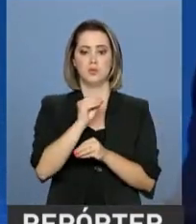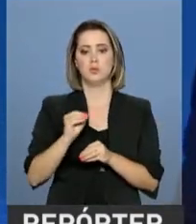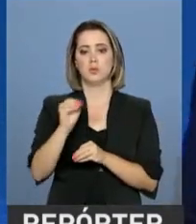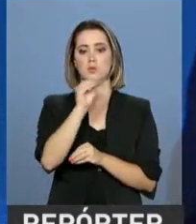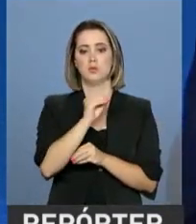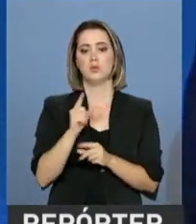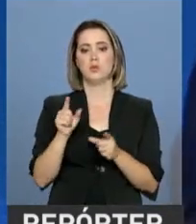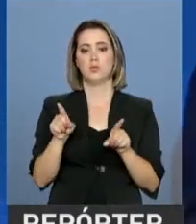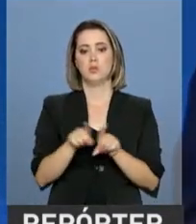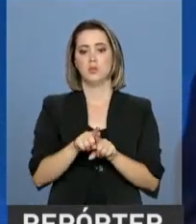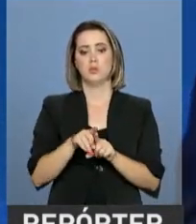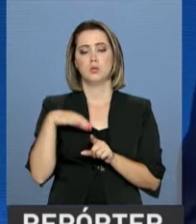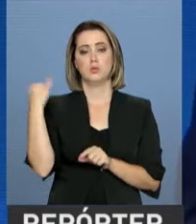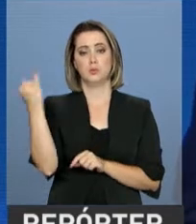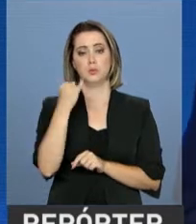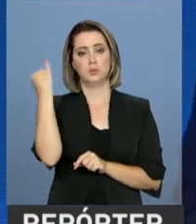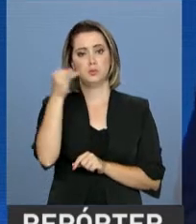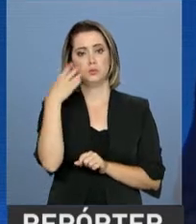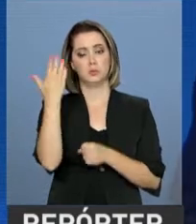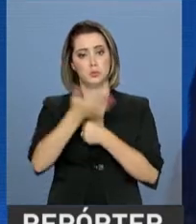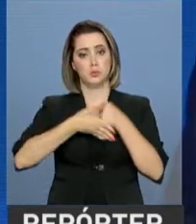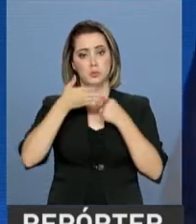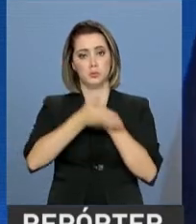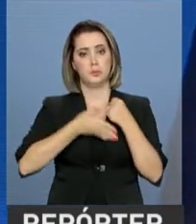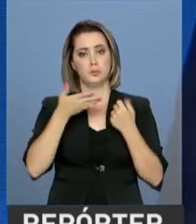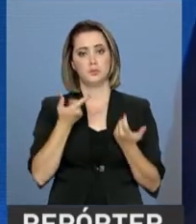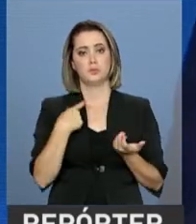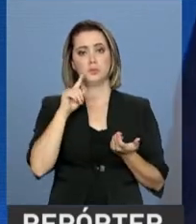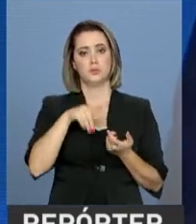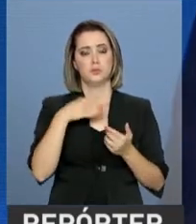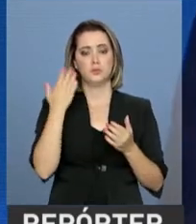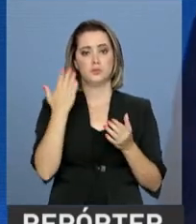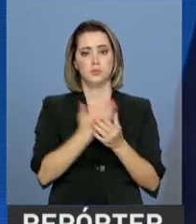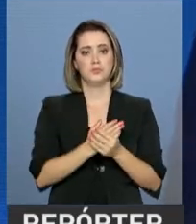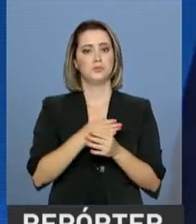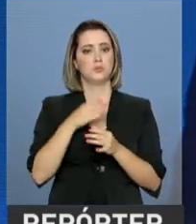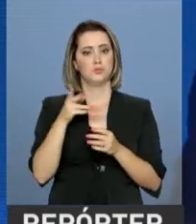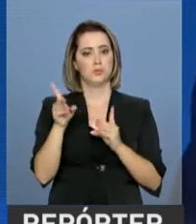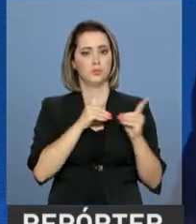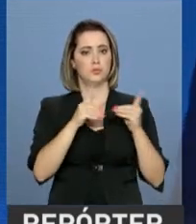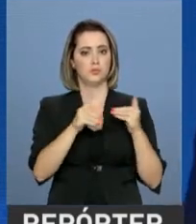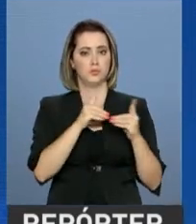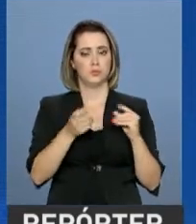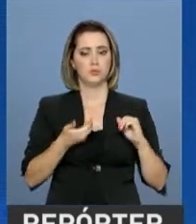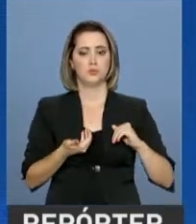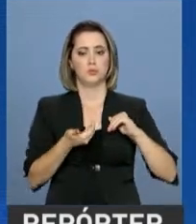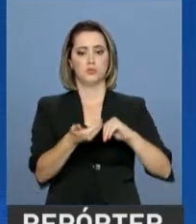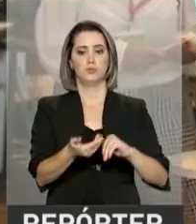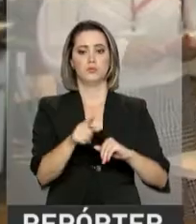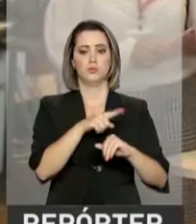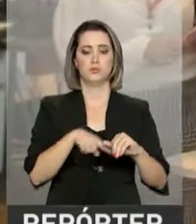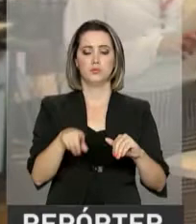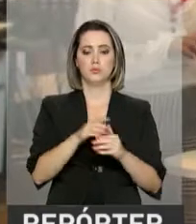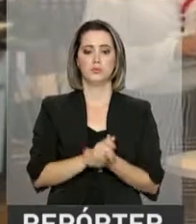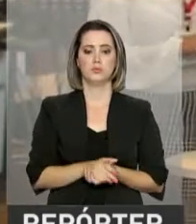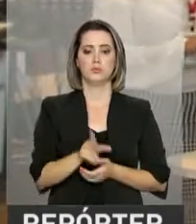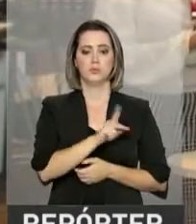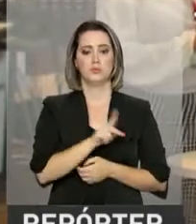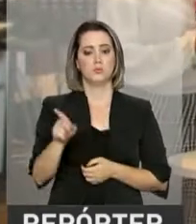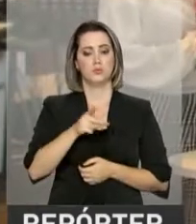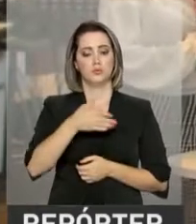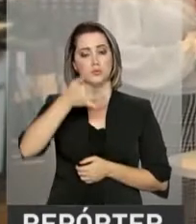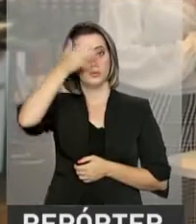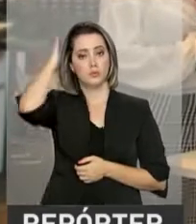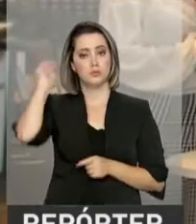os fundamentais que é um processo em discussão no âmbito do congresso nacional o presidente michel temer